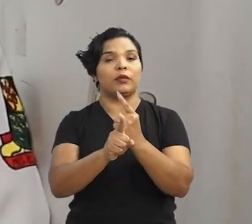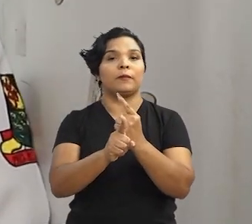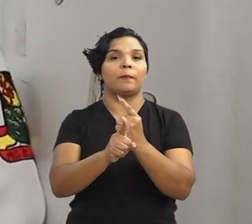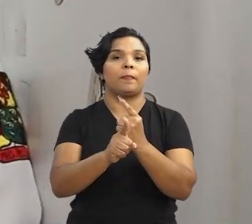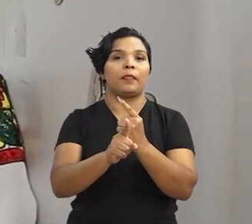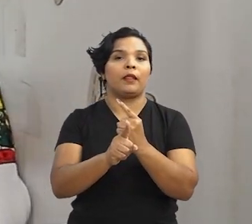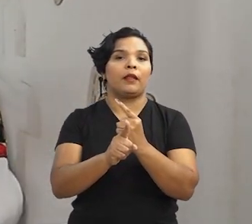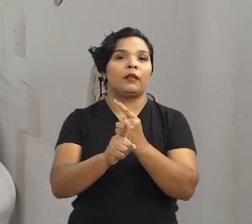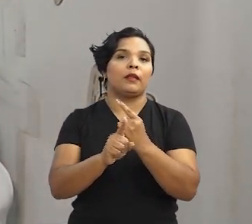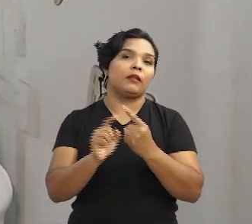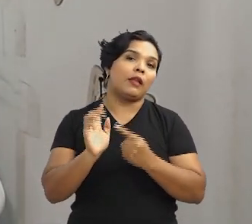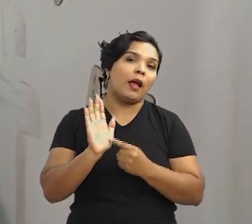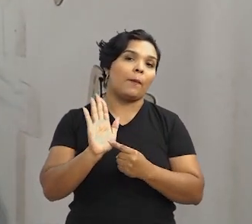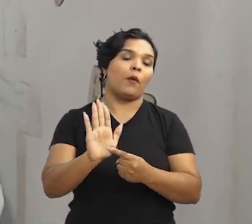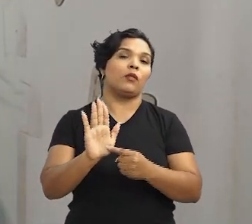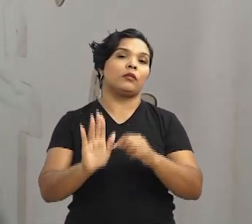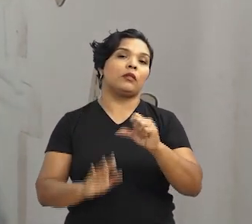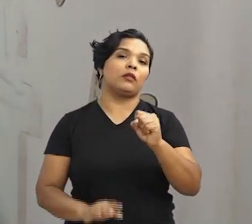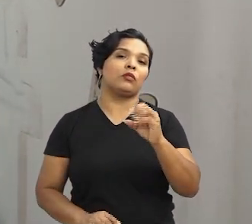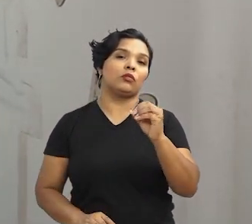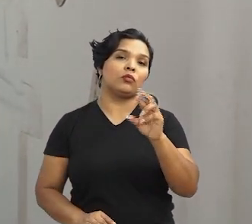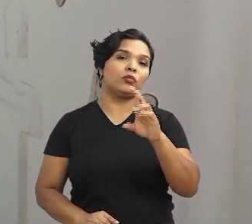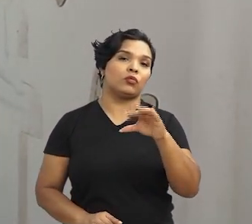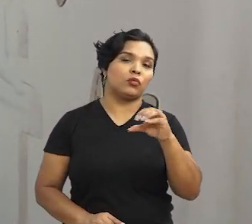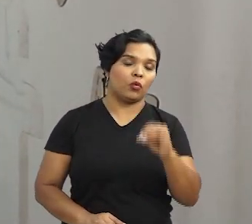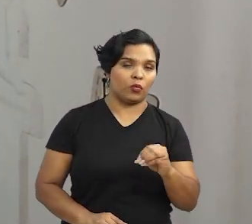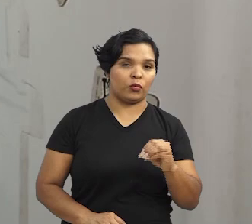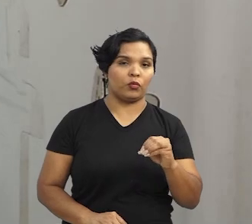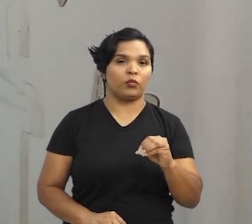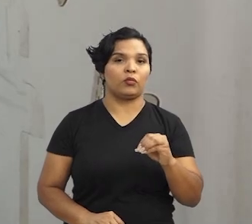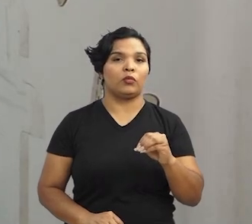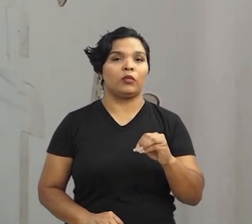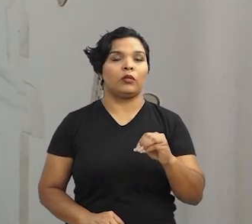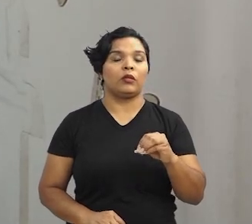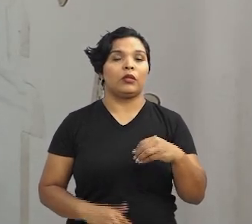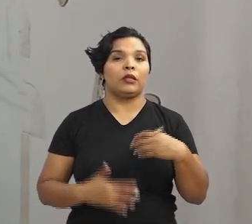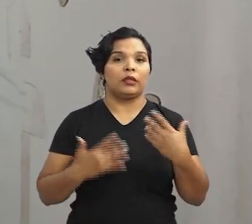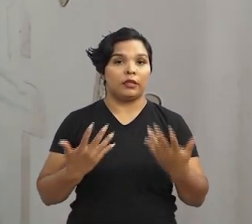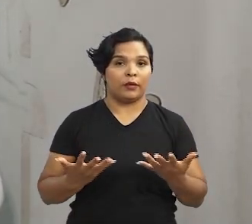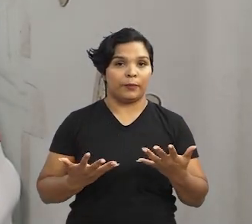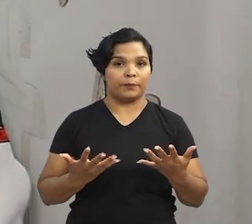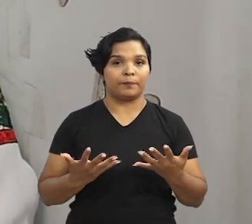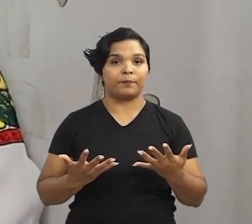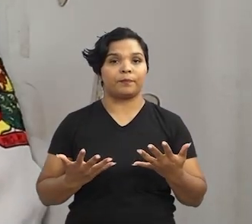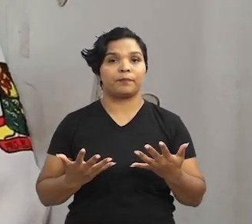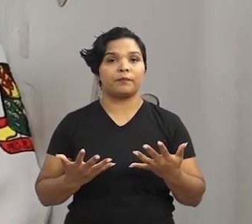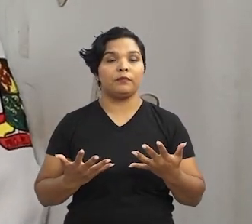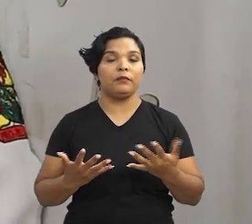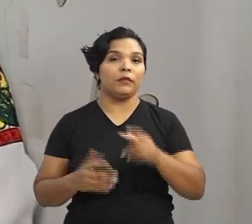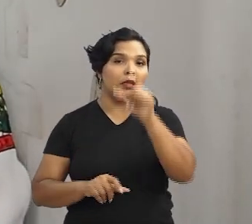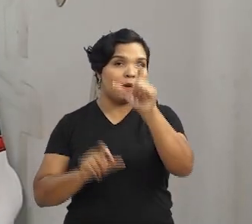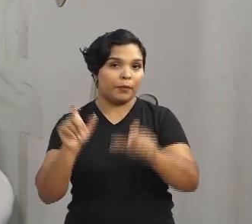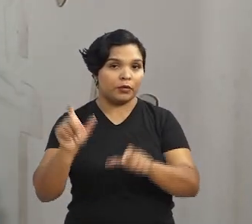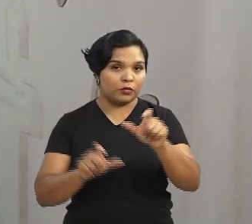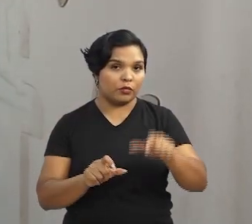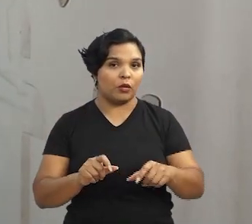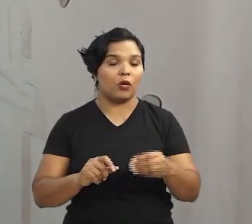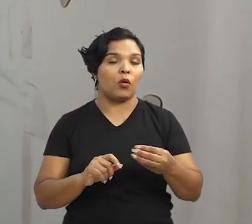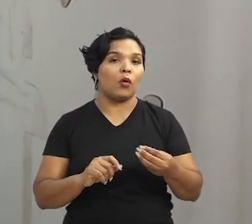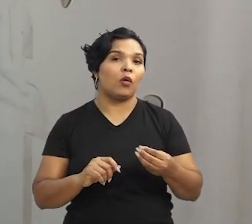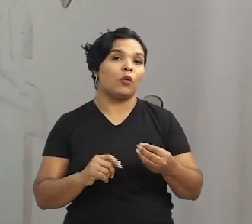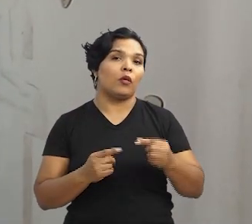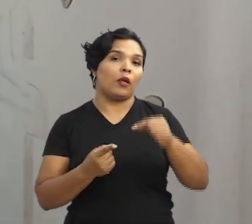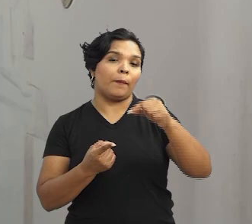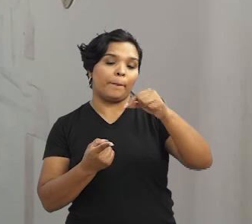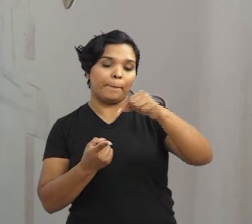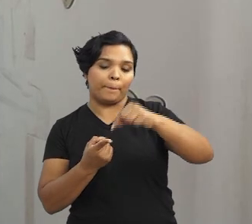uma vez que permite, através de uma amostra de soro. É um teste, será portátil, então com isso o indivíduo vai